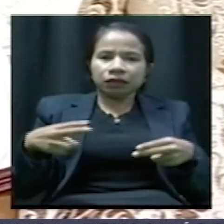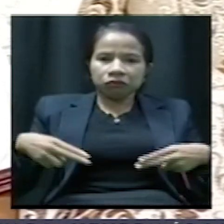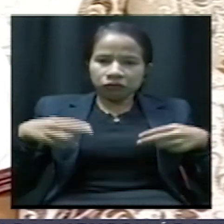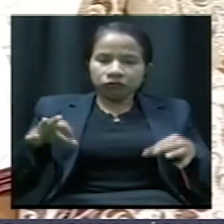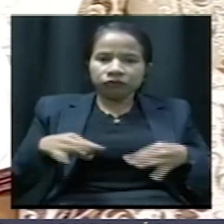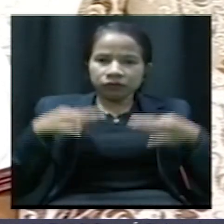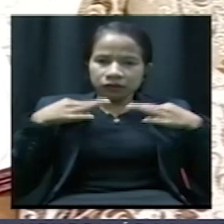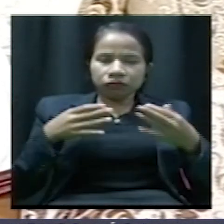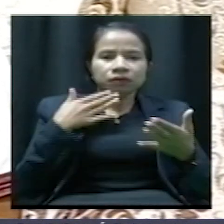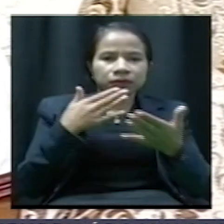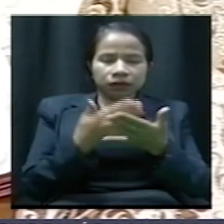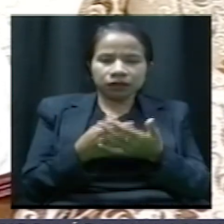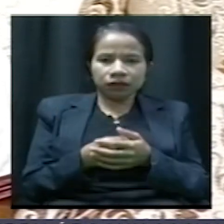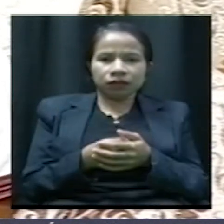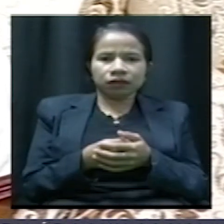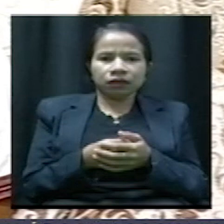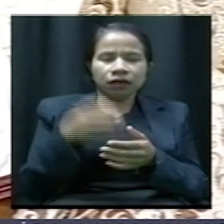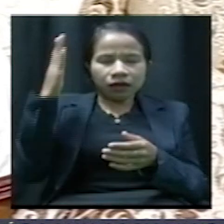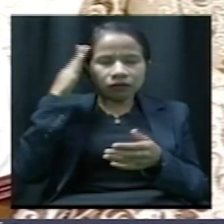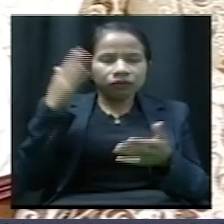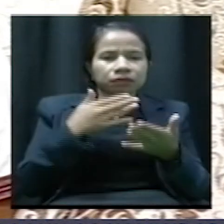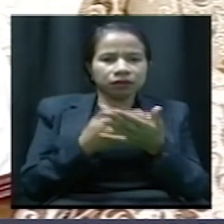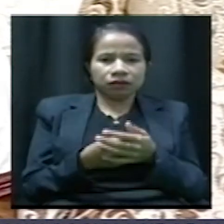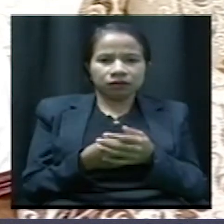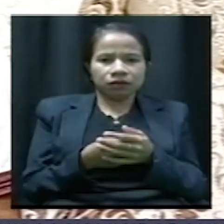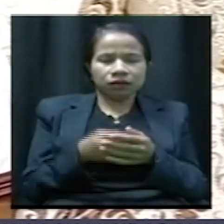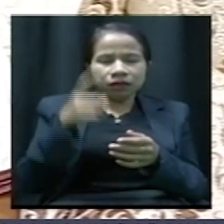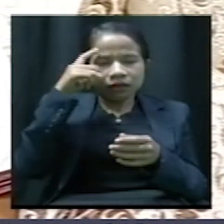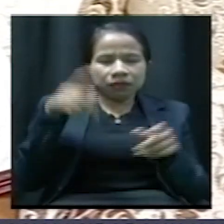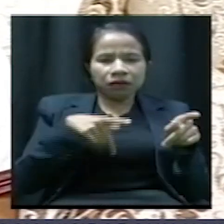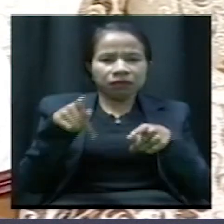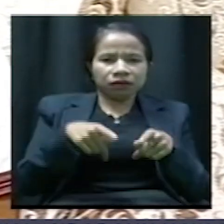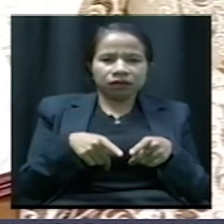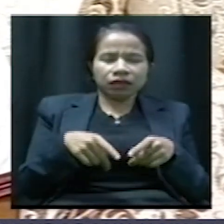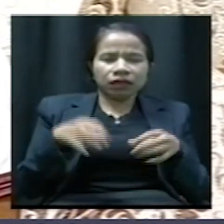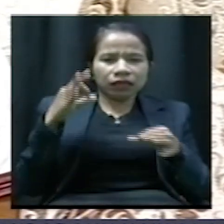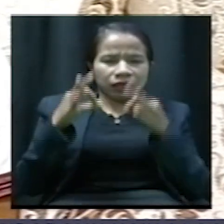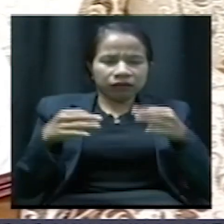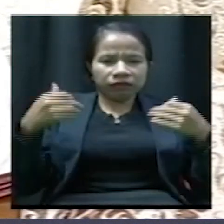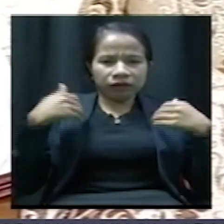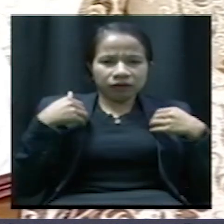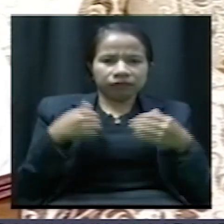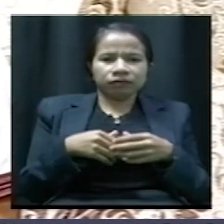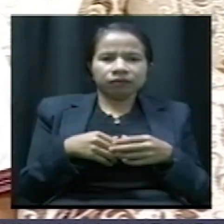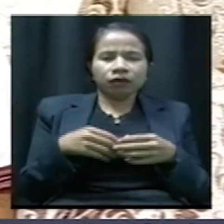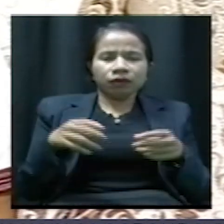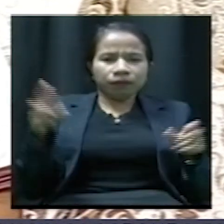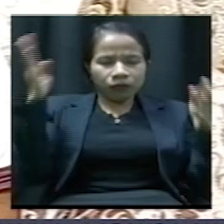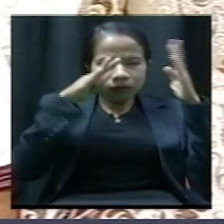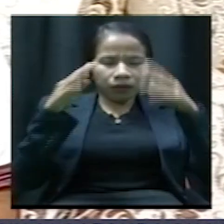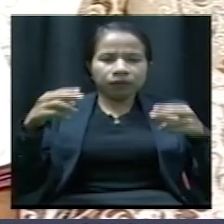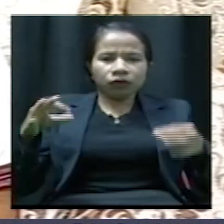bediak so situasaun ema deficiencia ne balon problema doni ho mental balon problema doni ho kondisaun